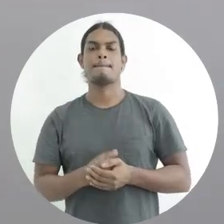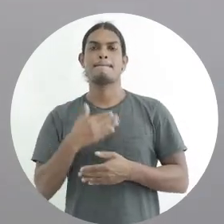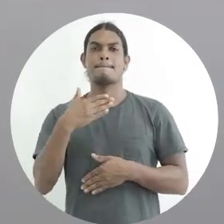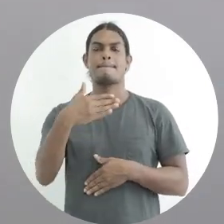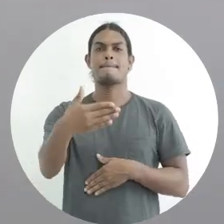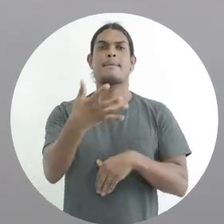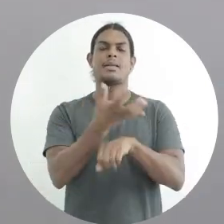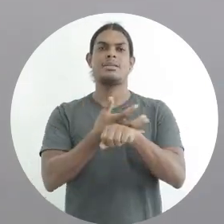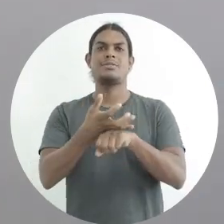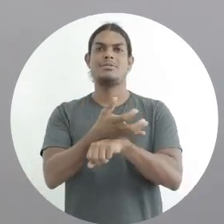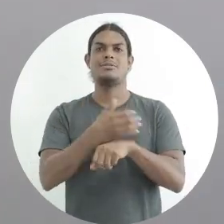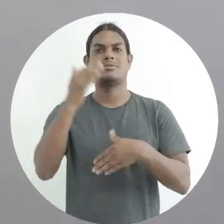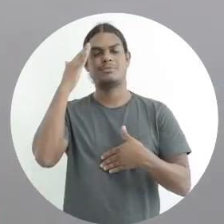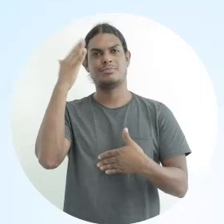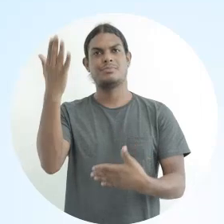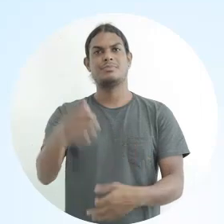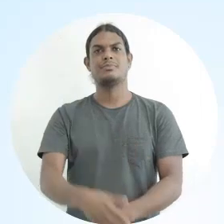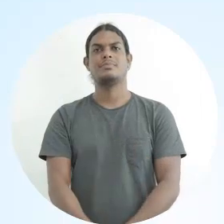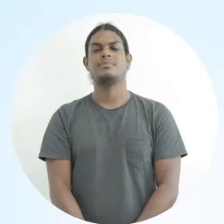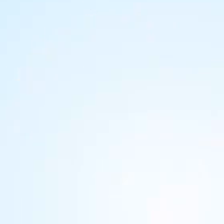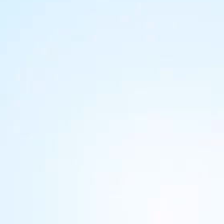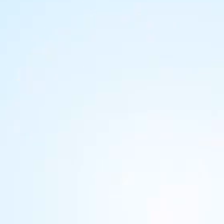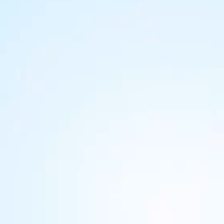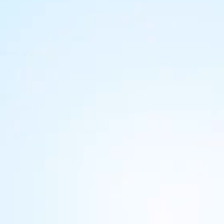próxima disciplina, ok? Fiquem com Deus.